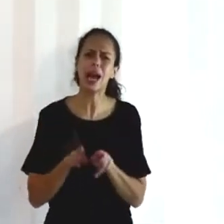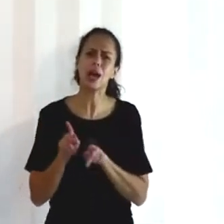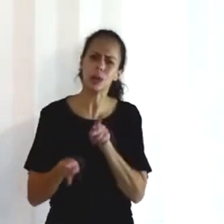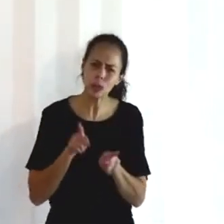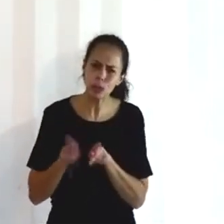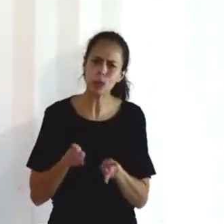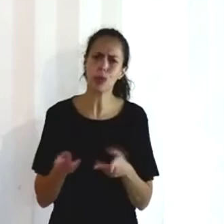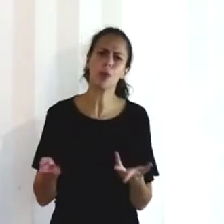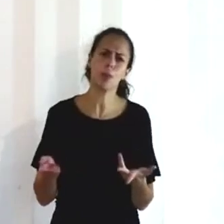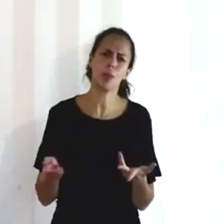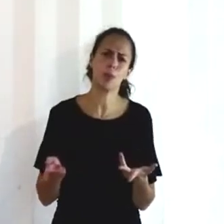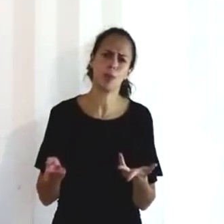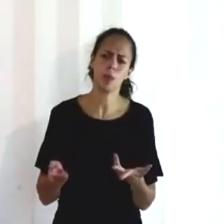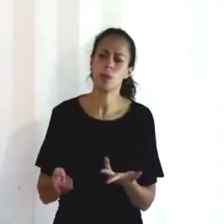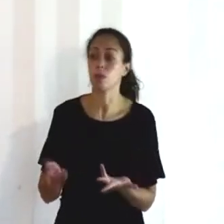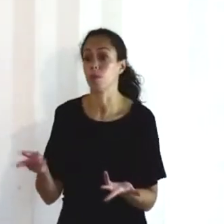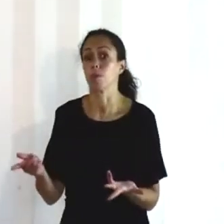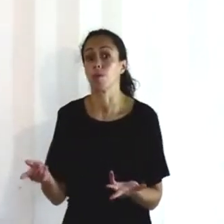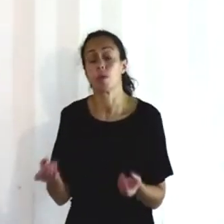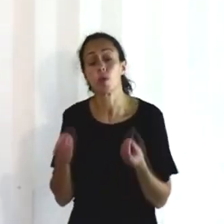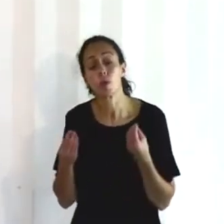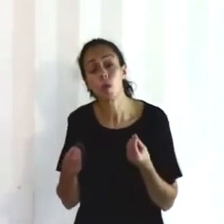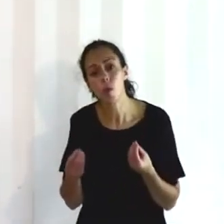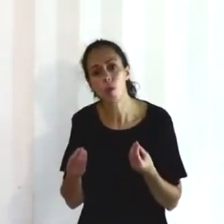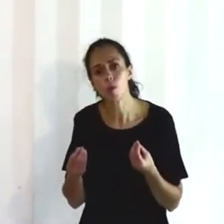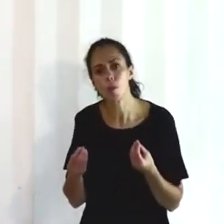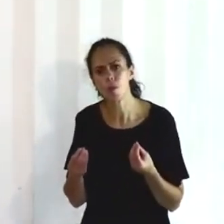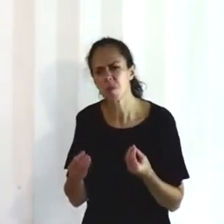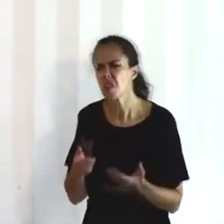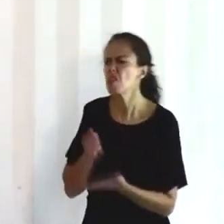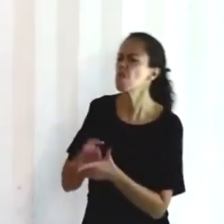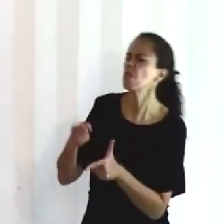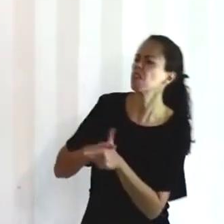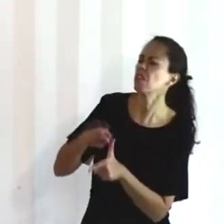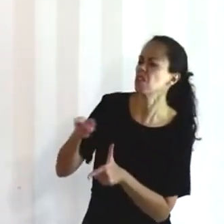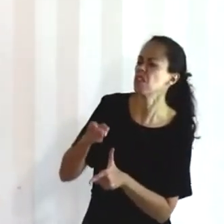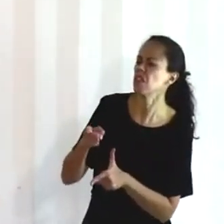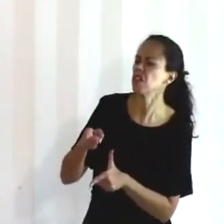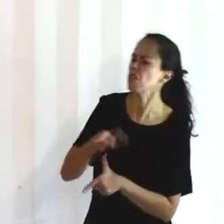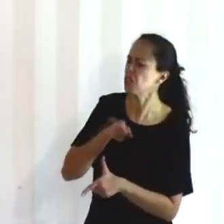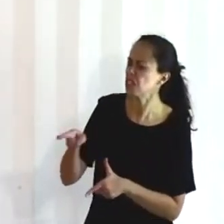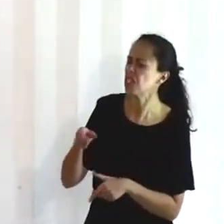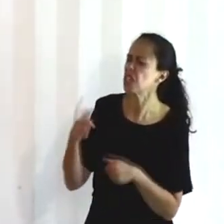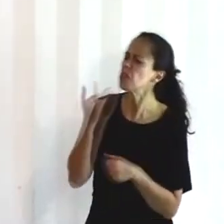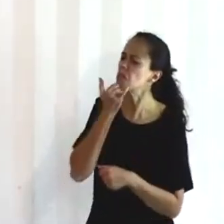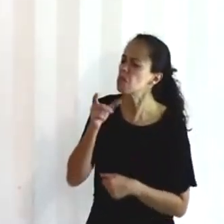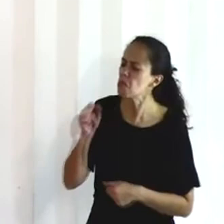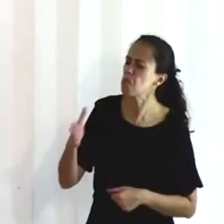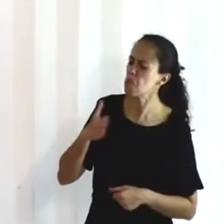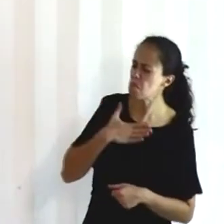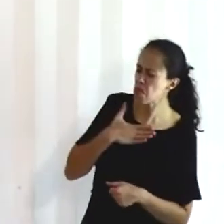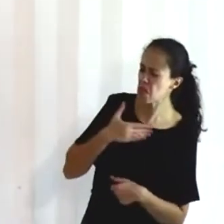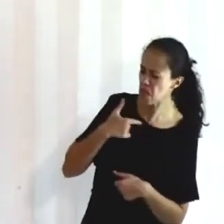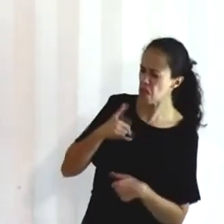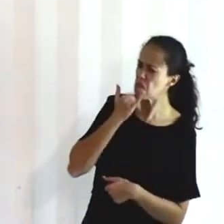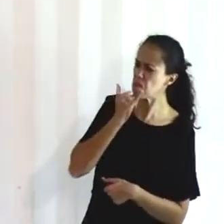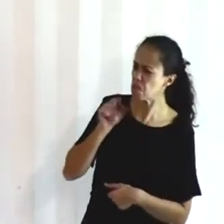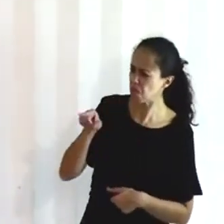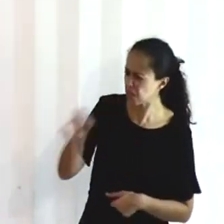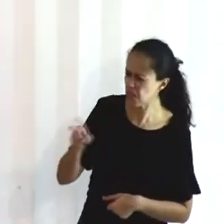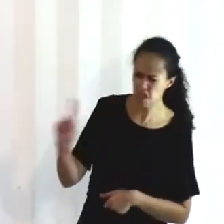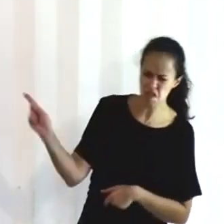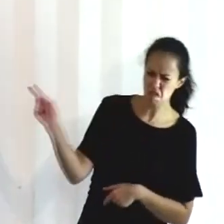pecados, cobrar deles de maneira impiedosa, exigir que eles se retratem e muitas vezes ficar